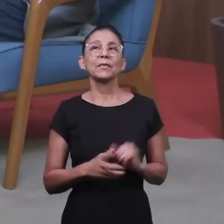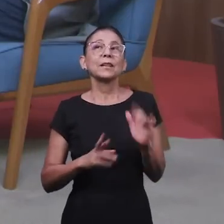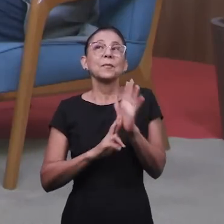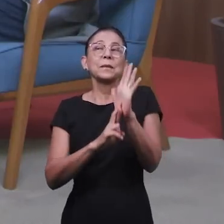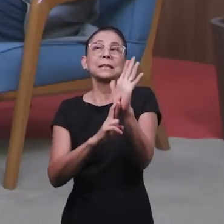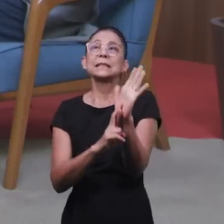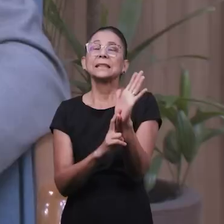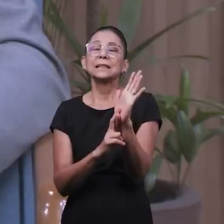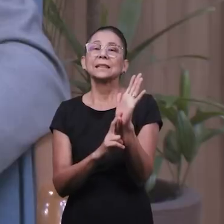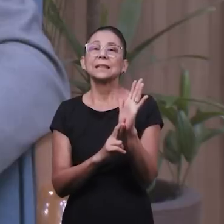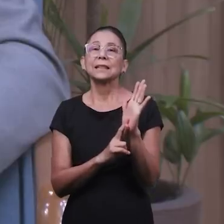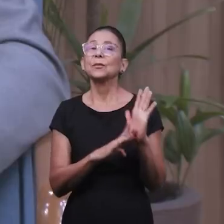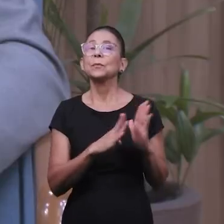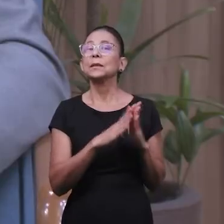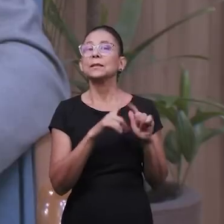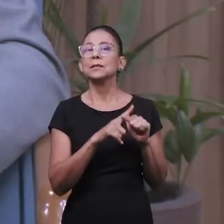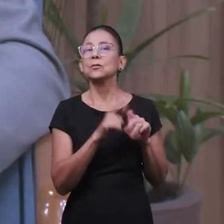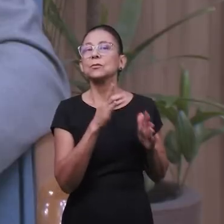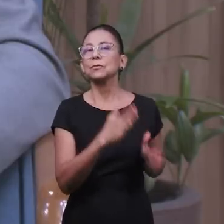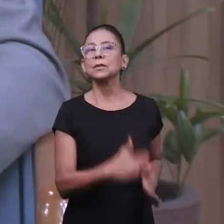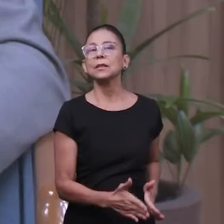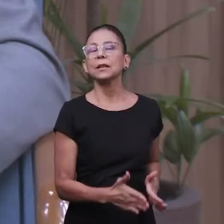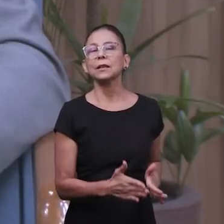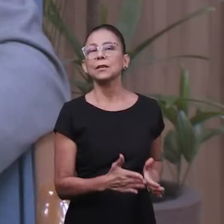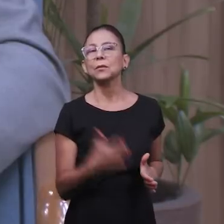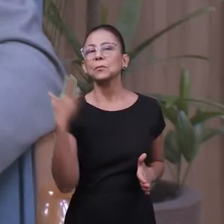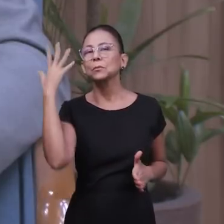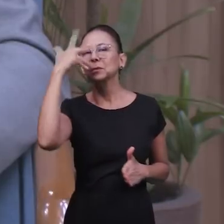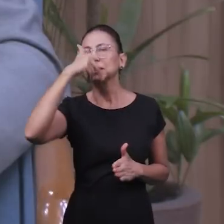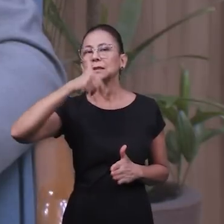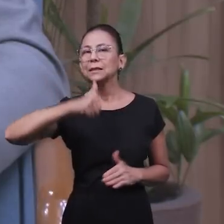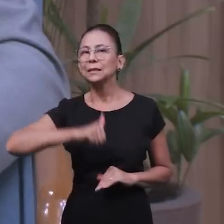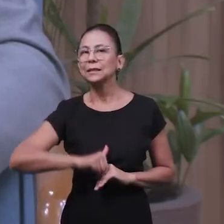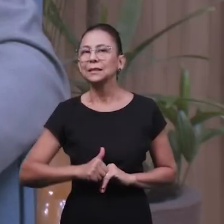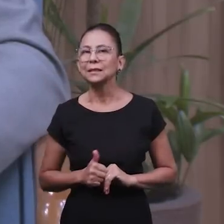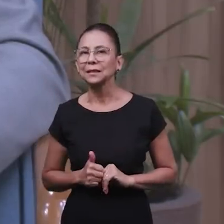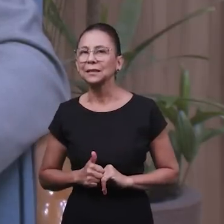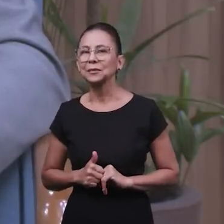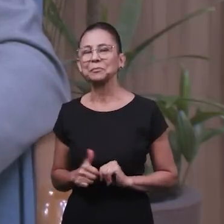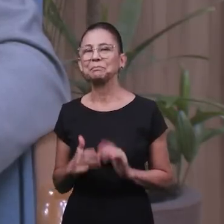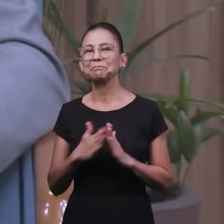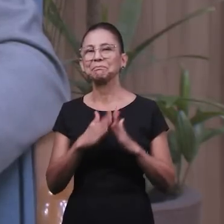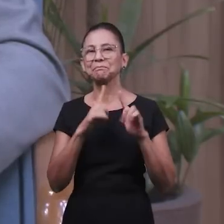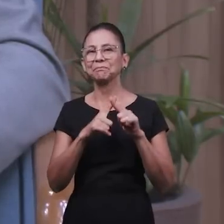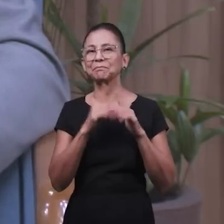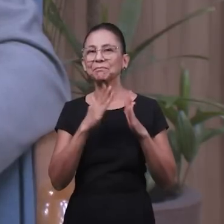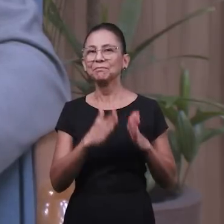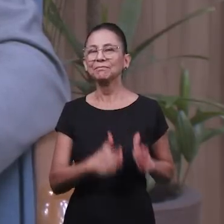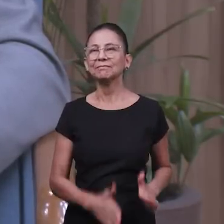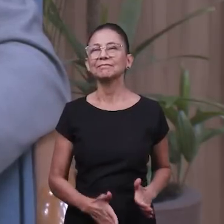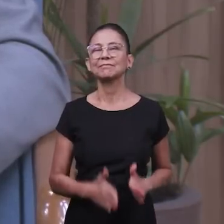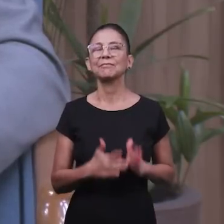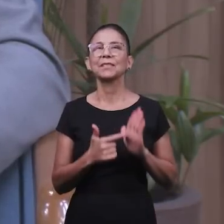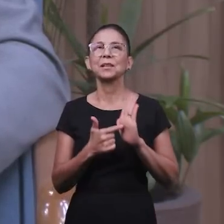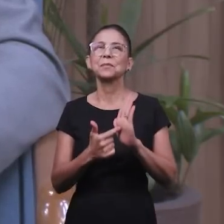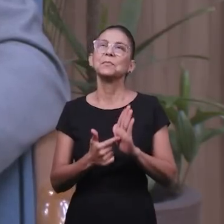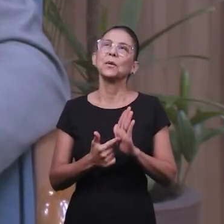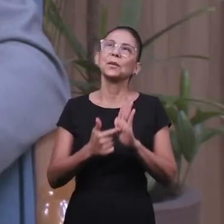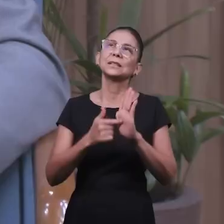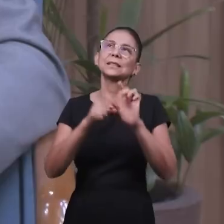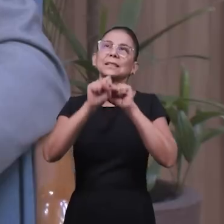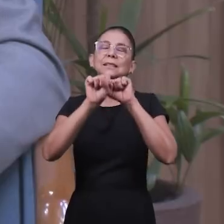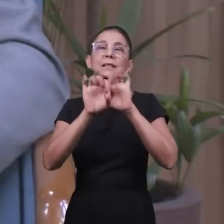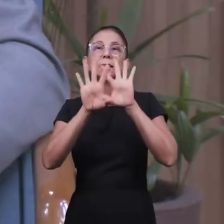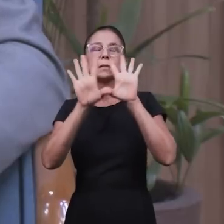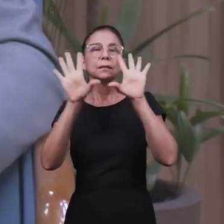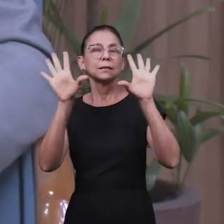vista. É algo que é maravilhoso. A igreja fiel, ela transparece, ela